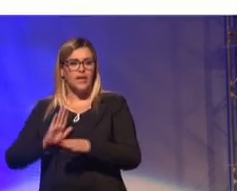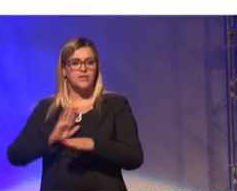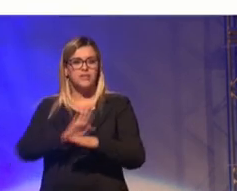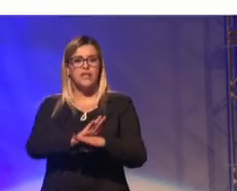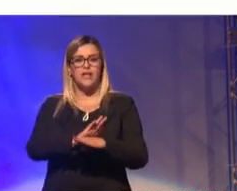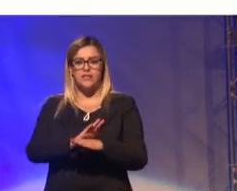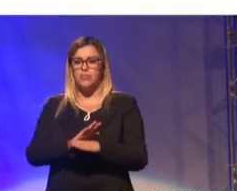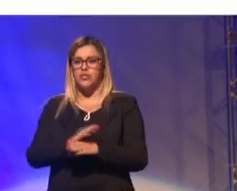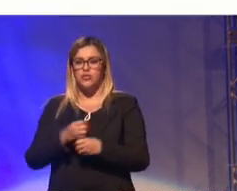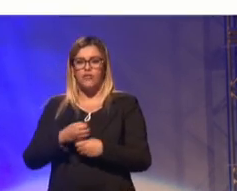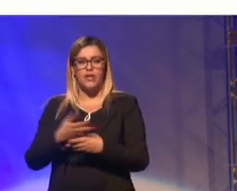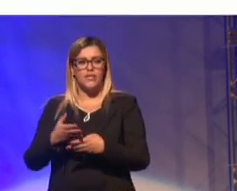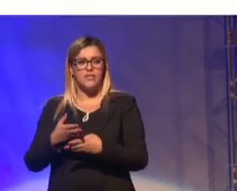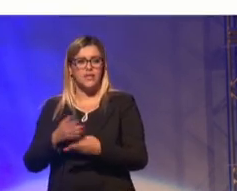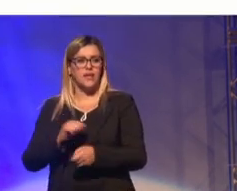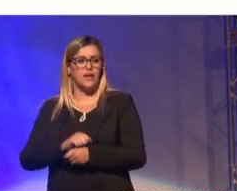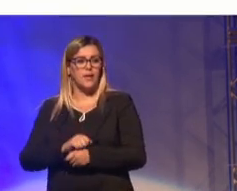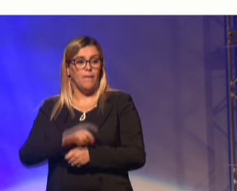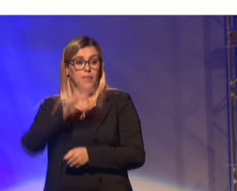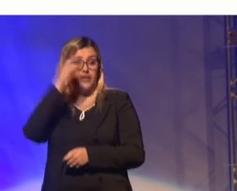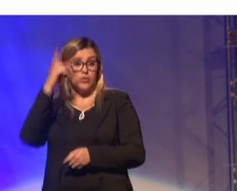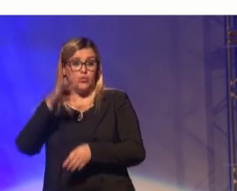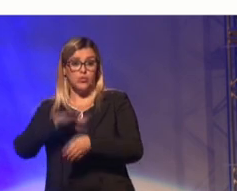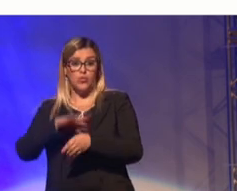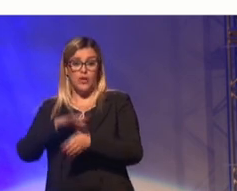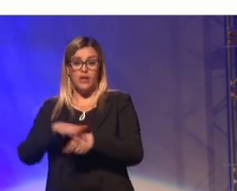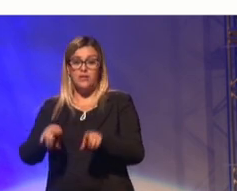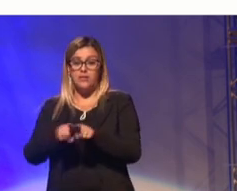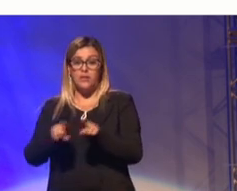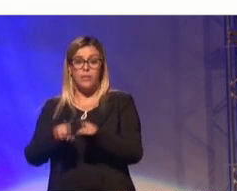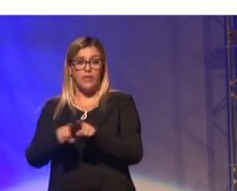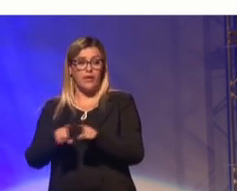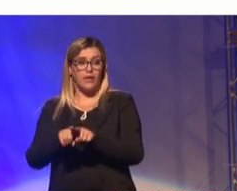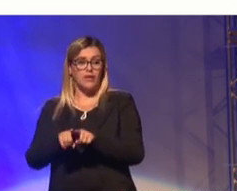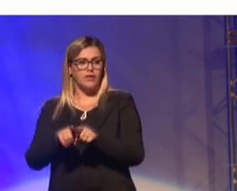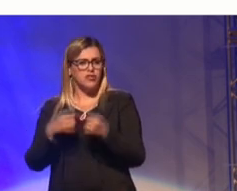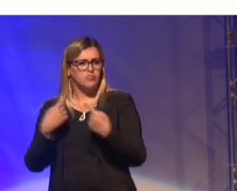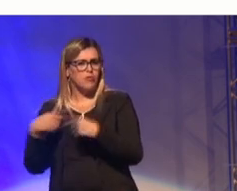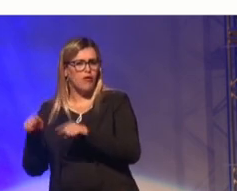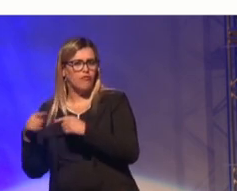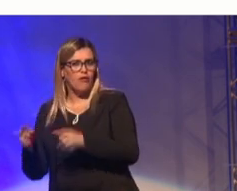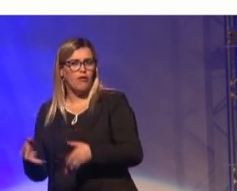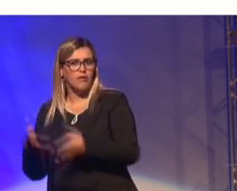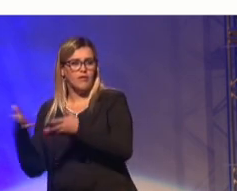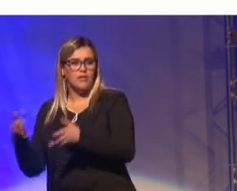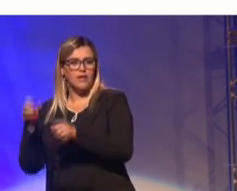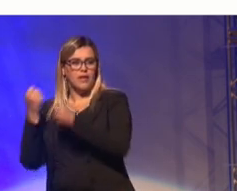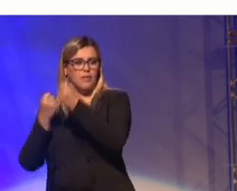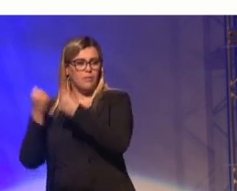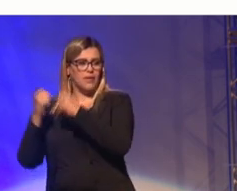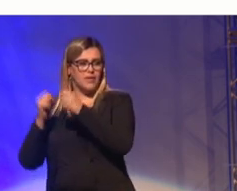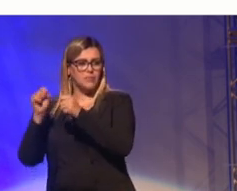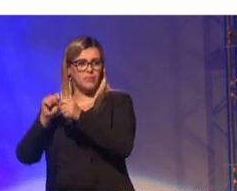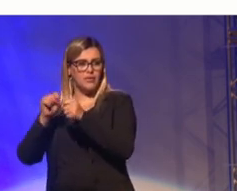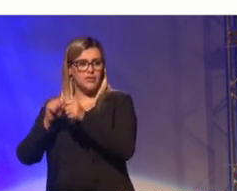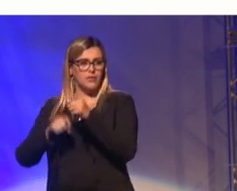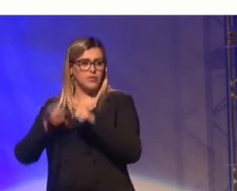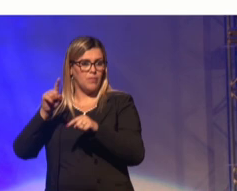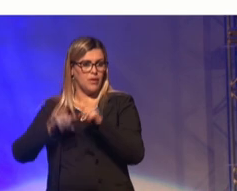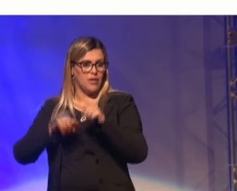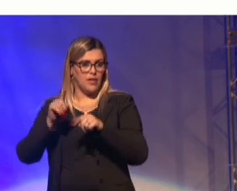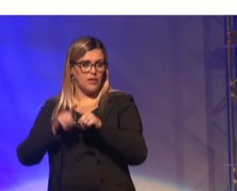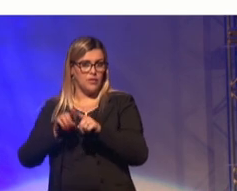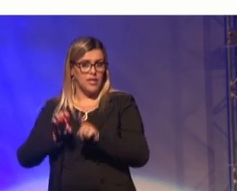ofereça sempre o melhor para os nossos pacientes e que a gente provoque a nossa indústria fabricante de aparelhos. Evidências,